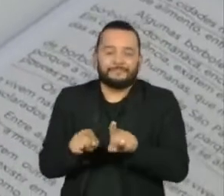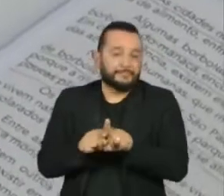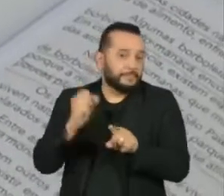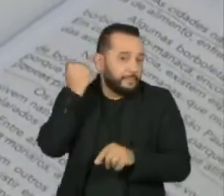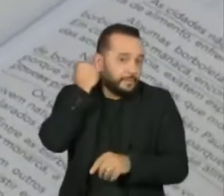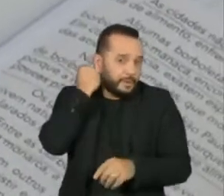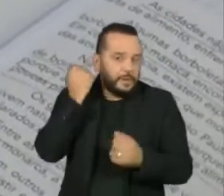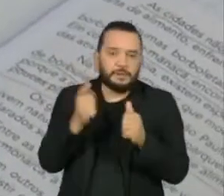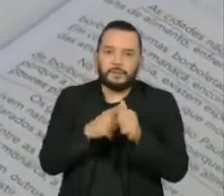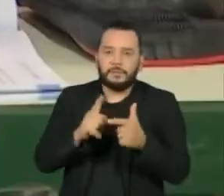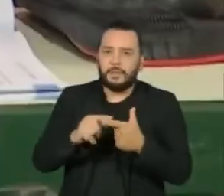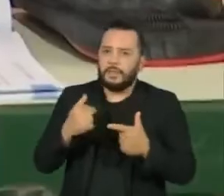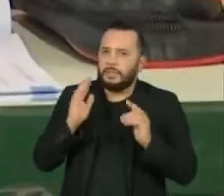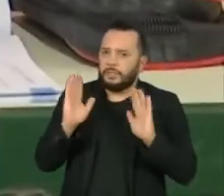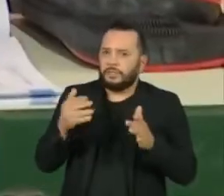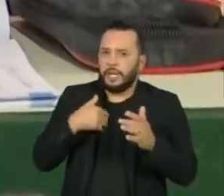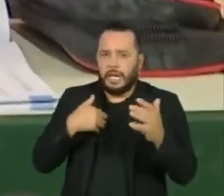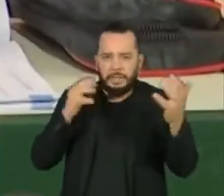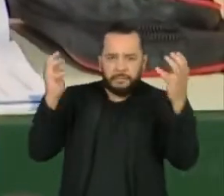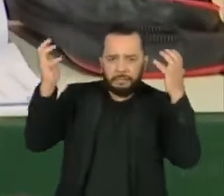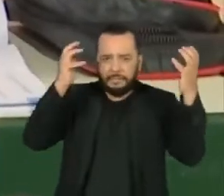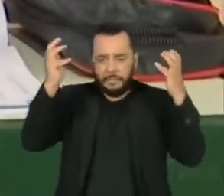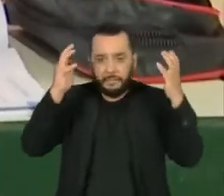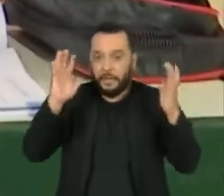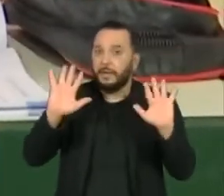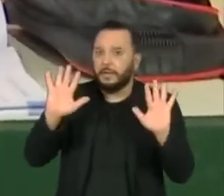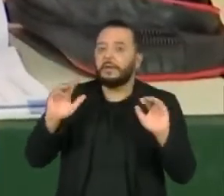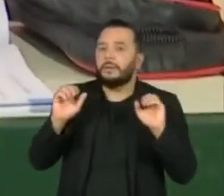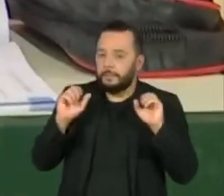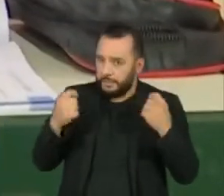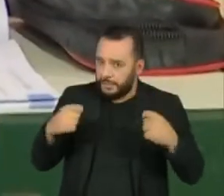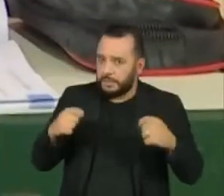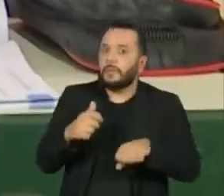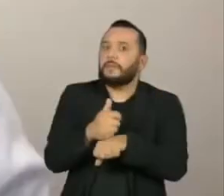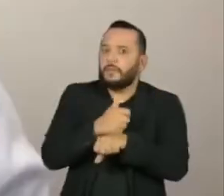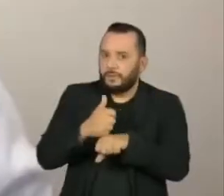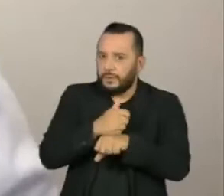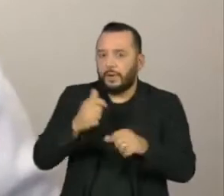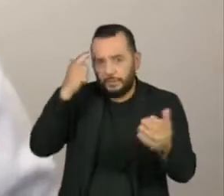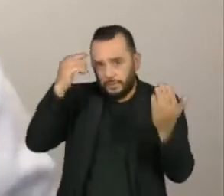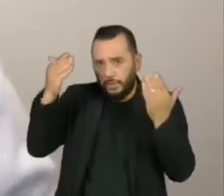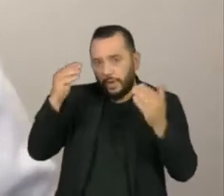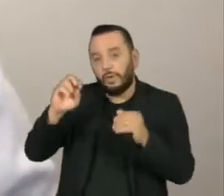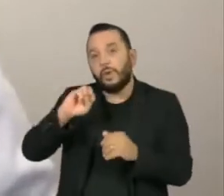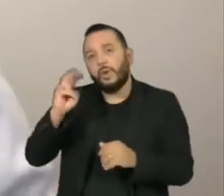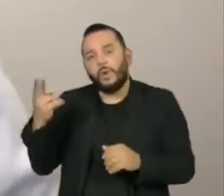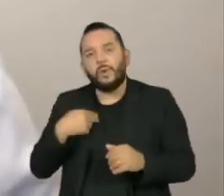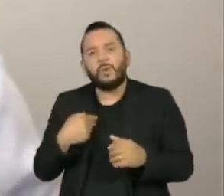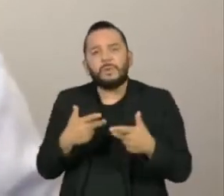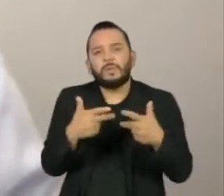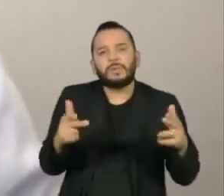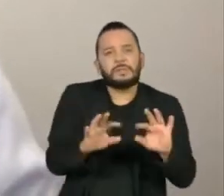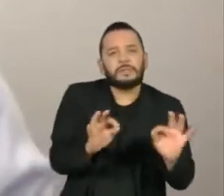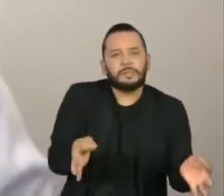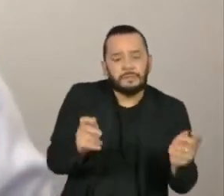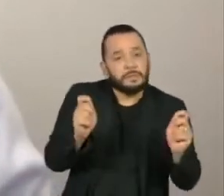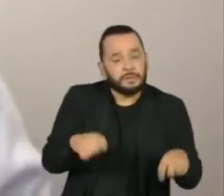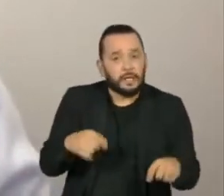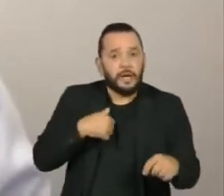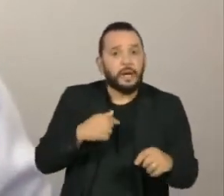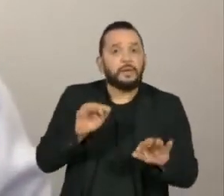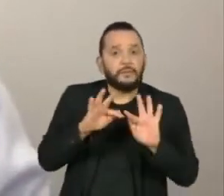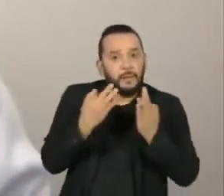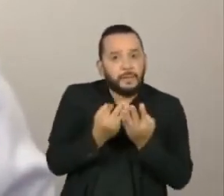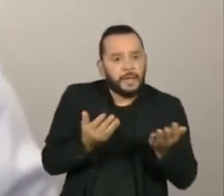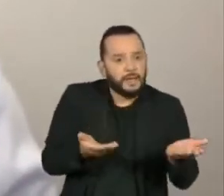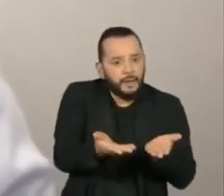avaliação especializada. Casos pontuais podem ser resolvidos em casa ou na escola. É muito importante que a escola e as famílias tenham